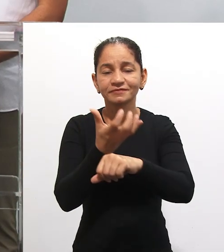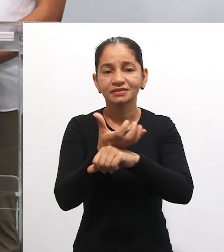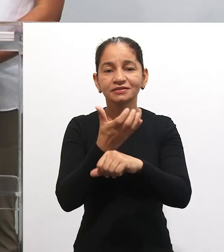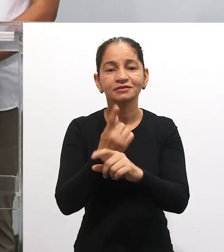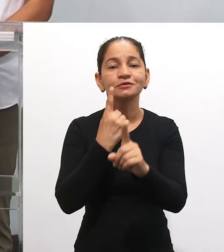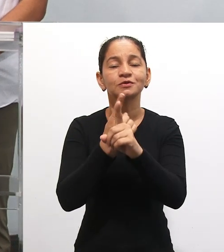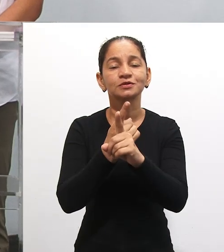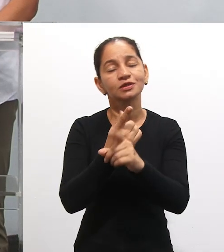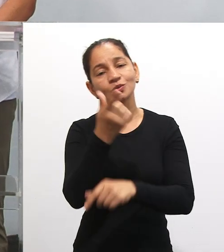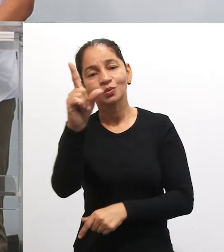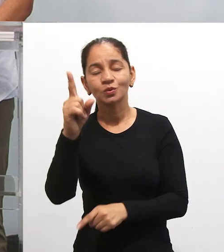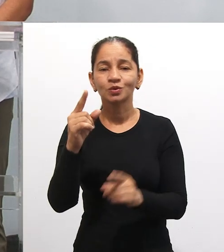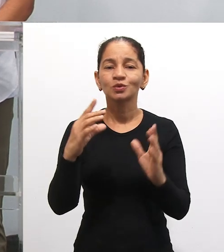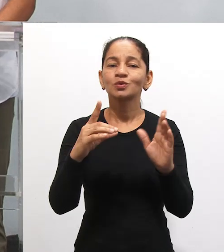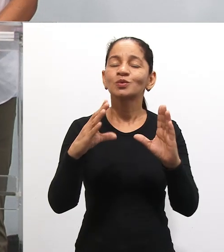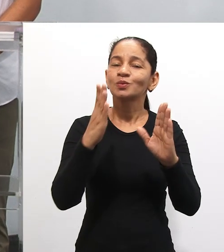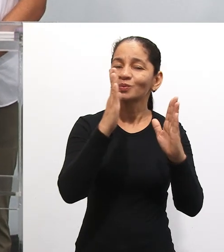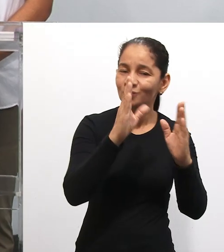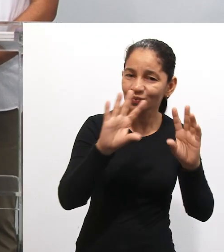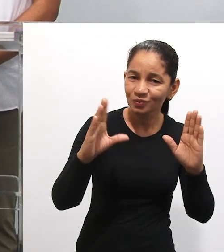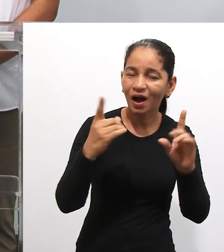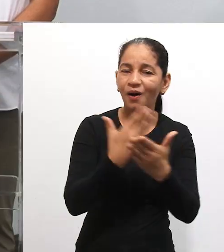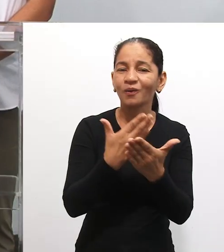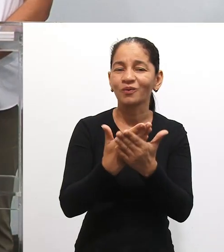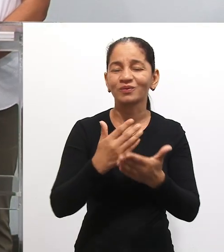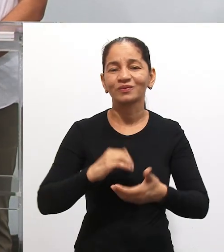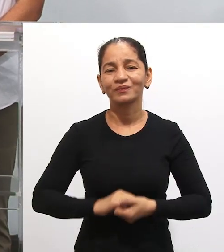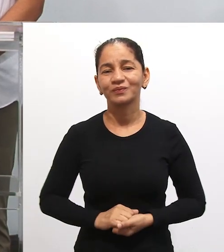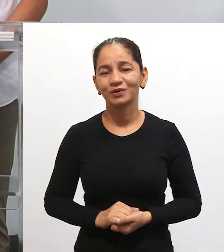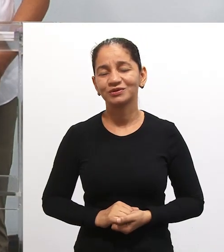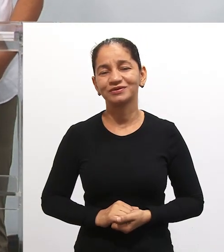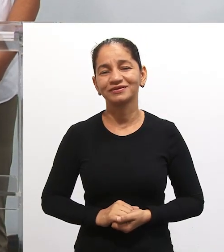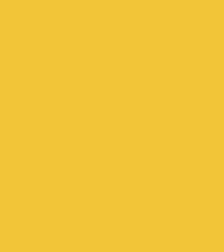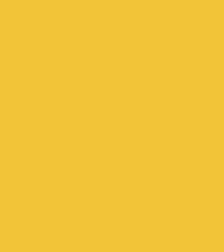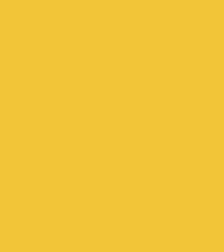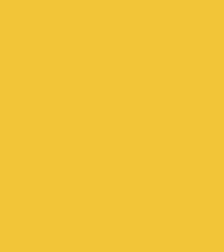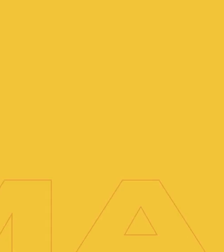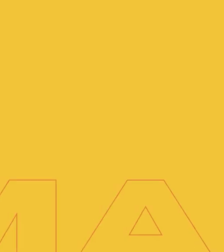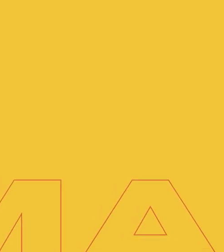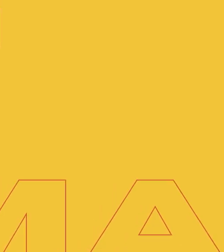nossa disciplina por aqui. Nos vemos no próximo módulo. Um bom estudo a todos.